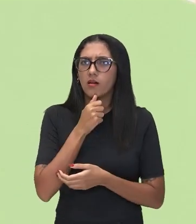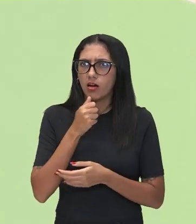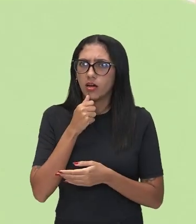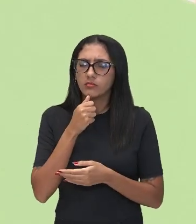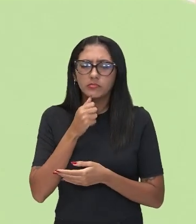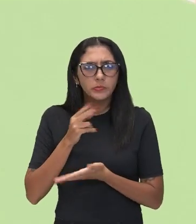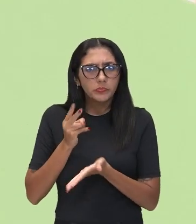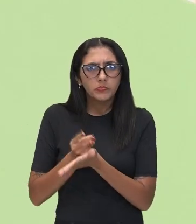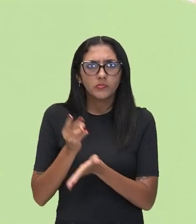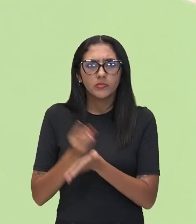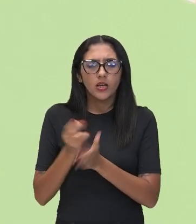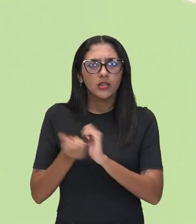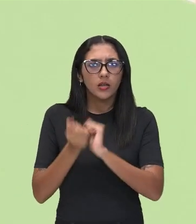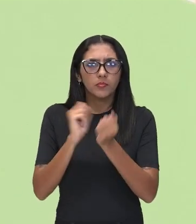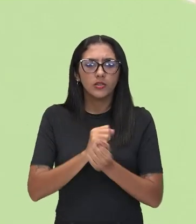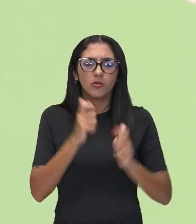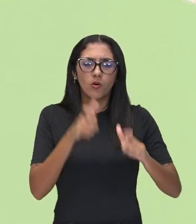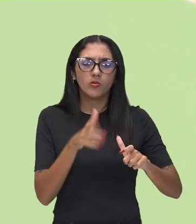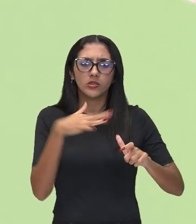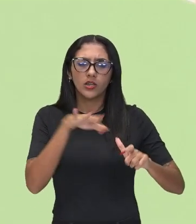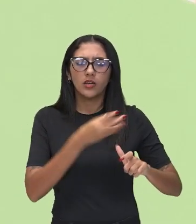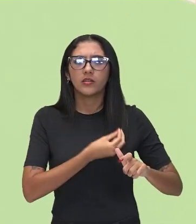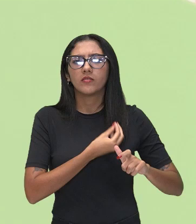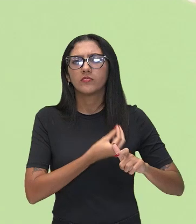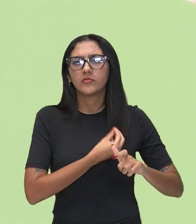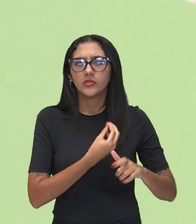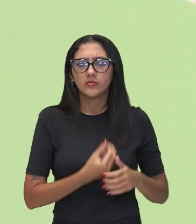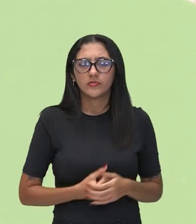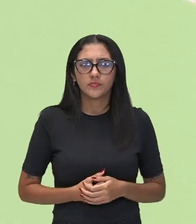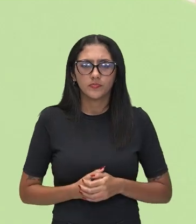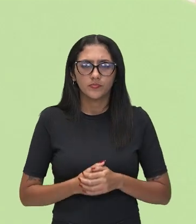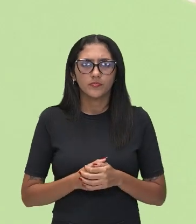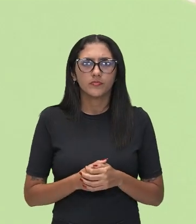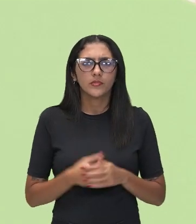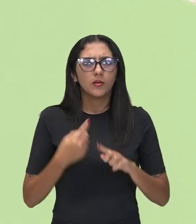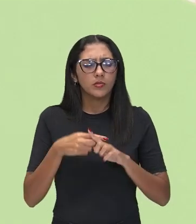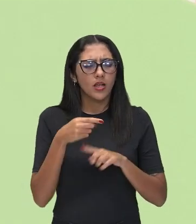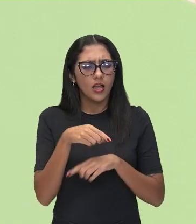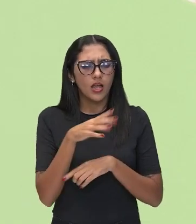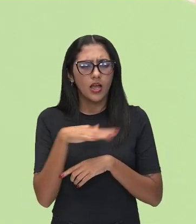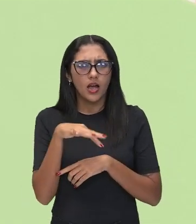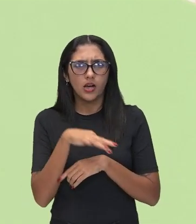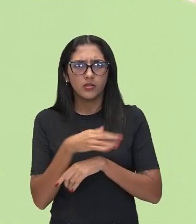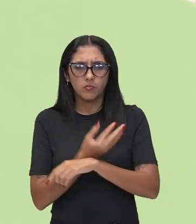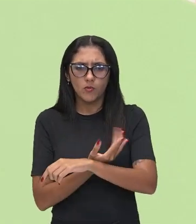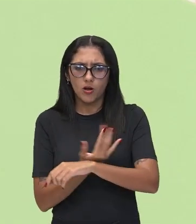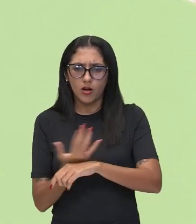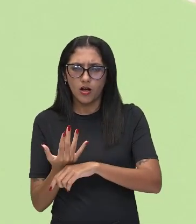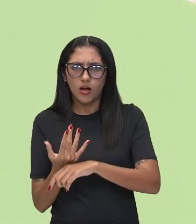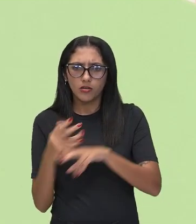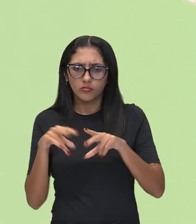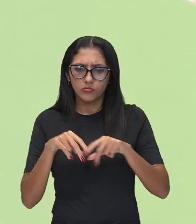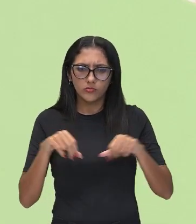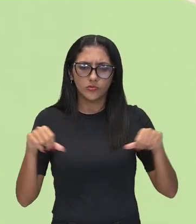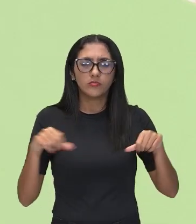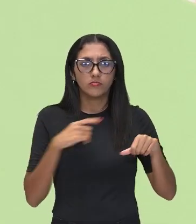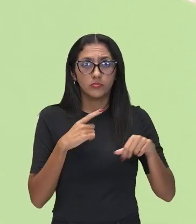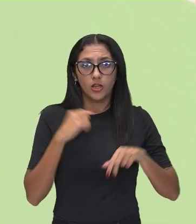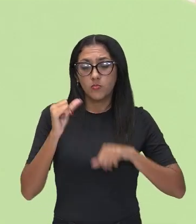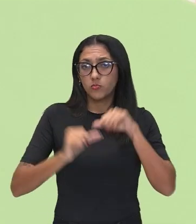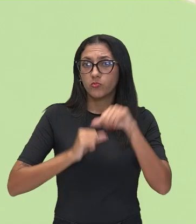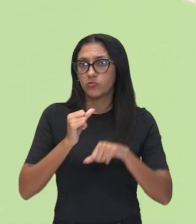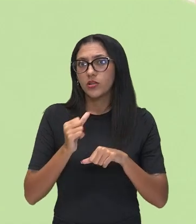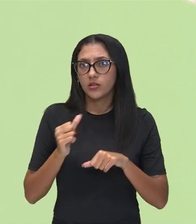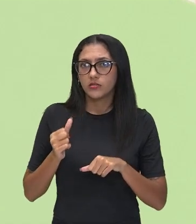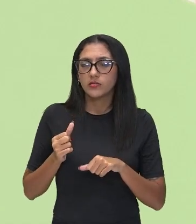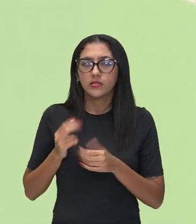ambiente, porque essa Terra ainda vem continua com suas alterações, ainda